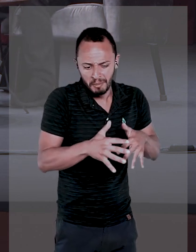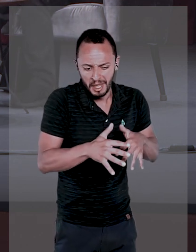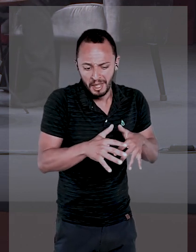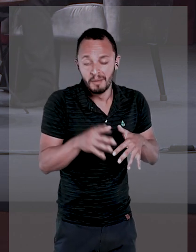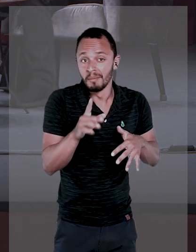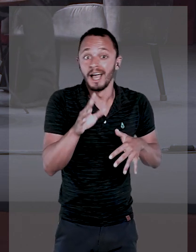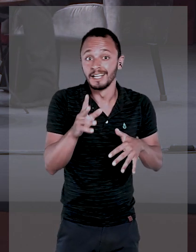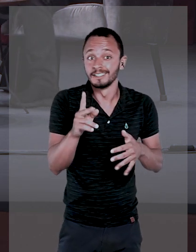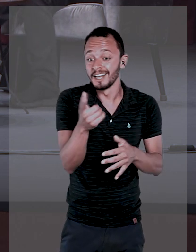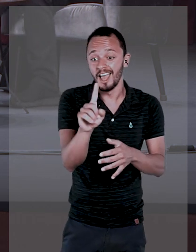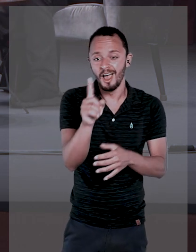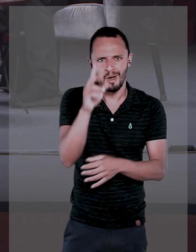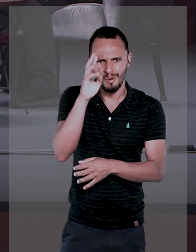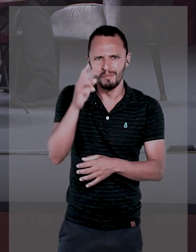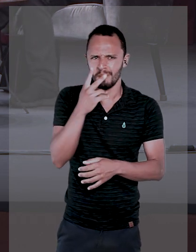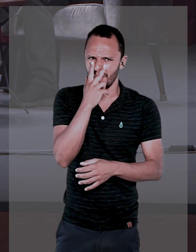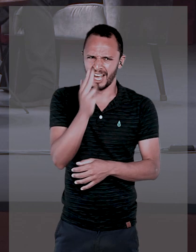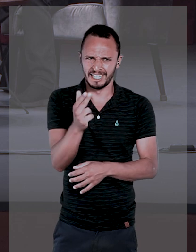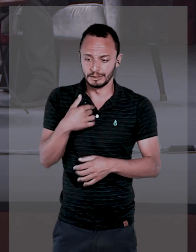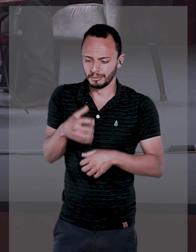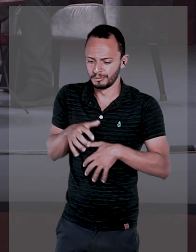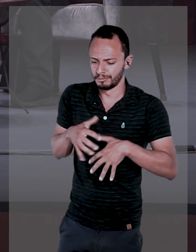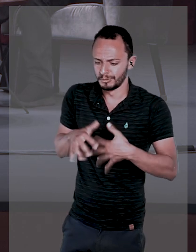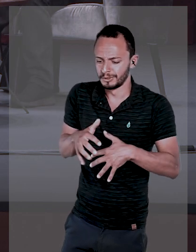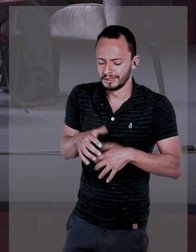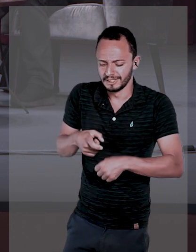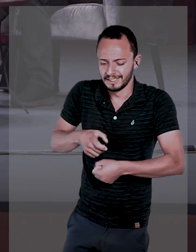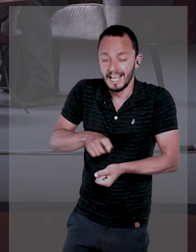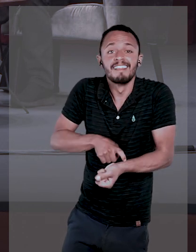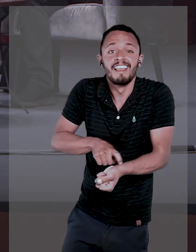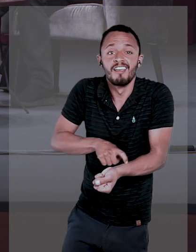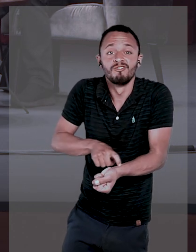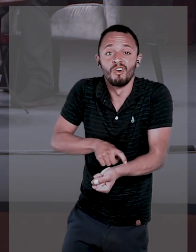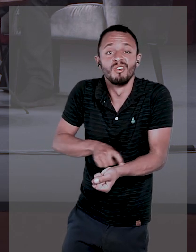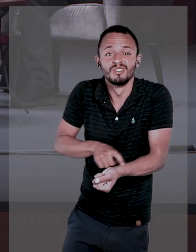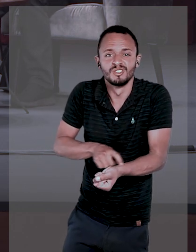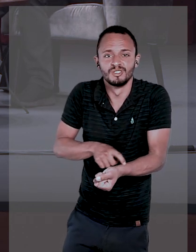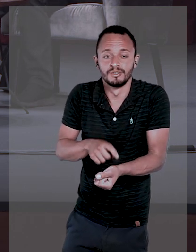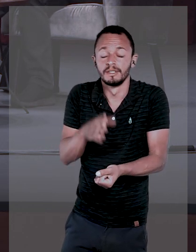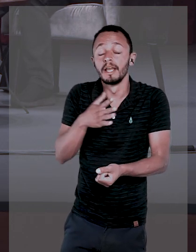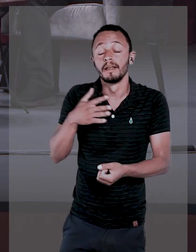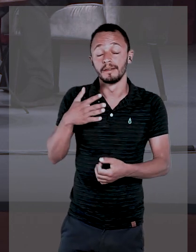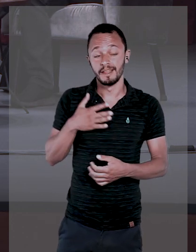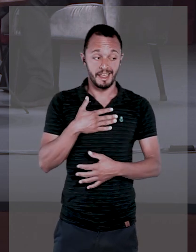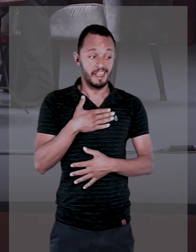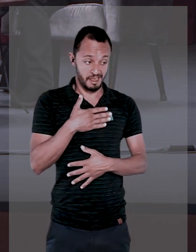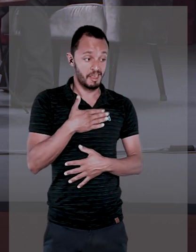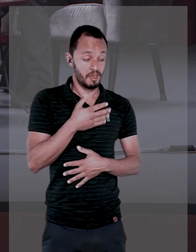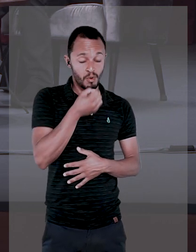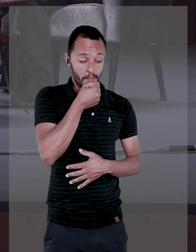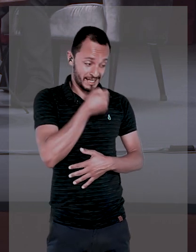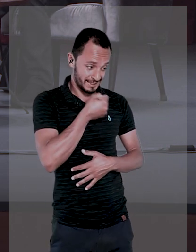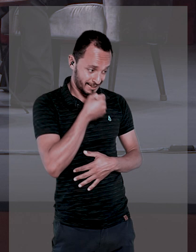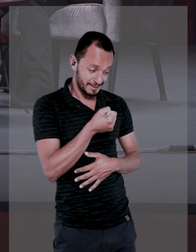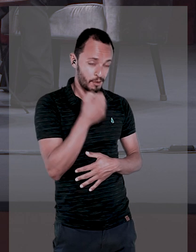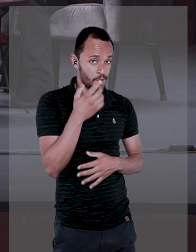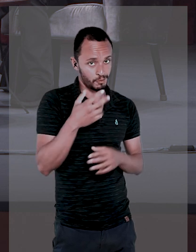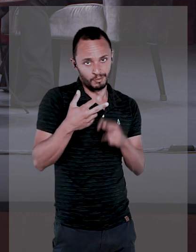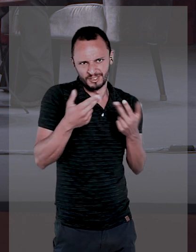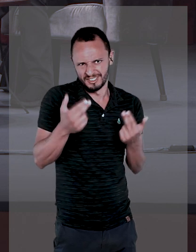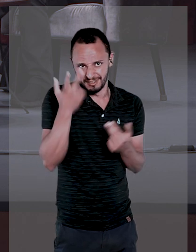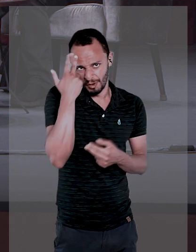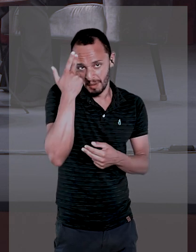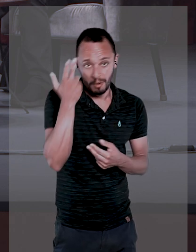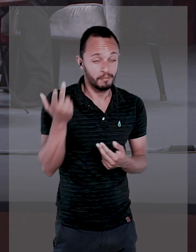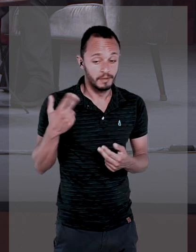Celso. Ficou uma borrada. Gente, eles bolaram isso Fiquei aqui muito na nervoso. coxia. Eu ia fazer a apresentação, que é as